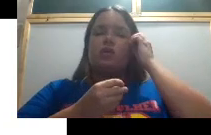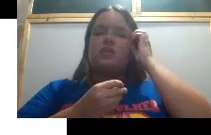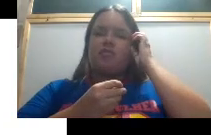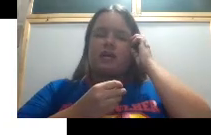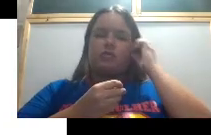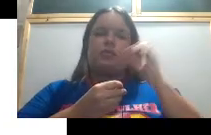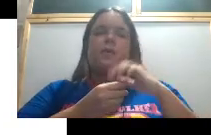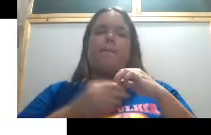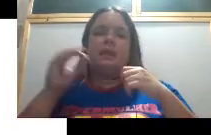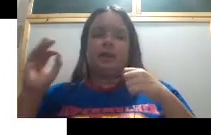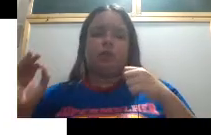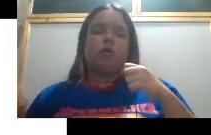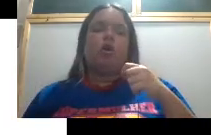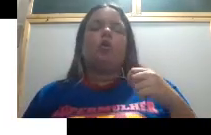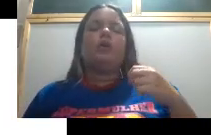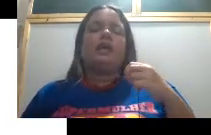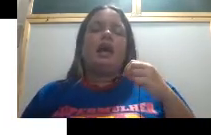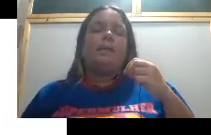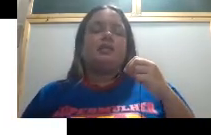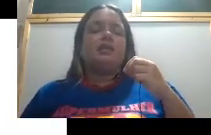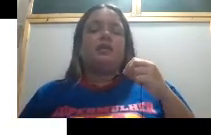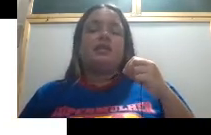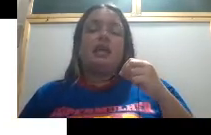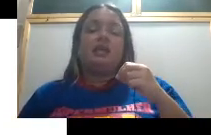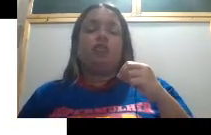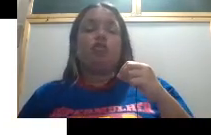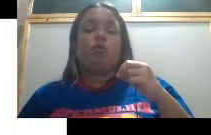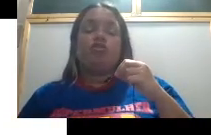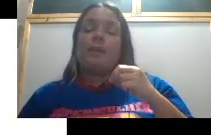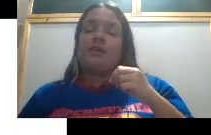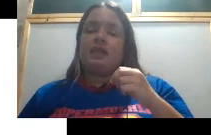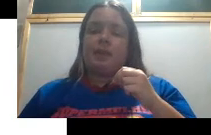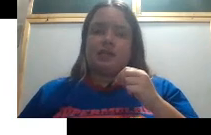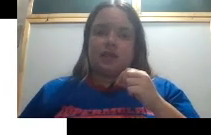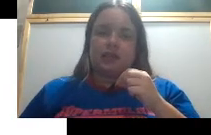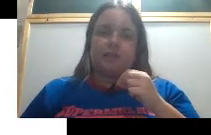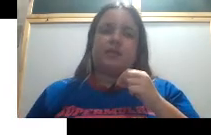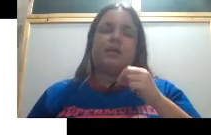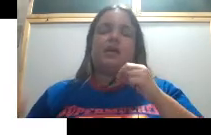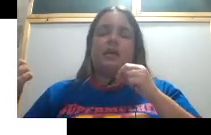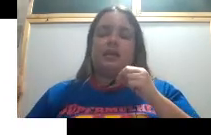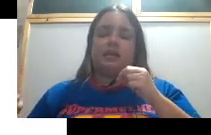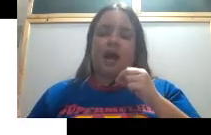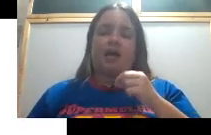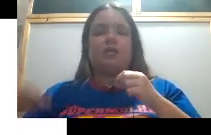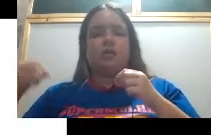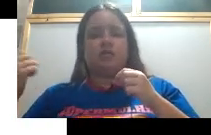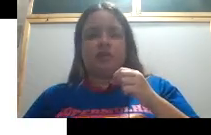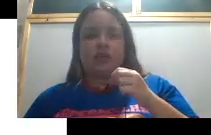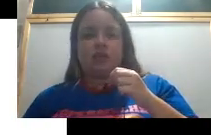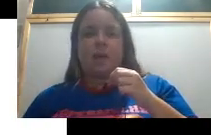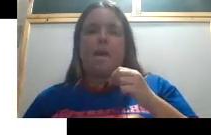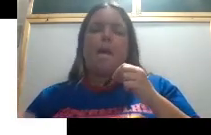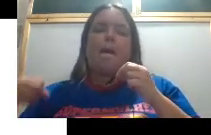e veja que coisa fácil primeiro porque representam as seguintes cores da bandeira brasileira letra